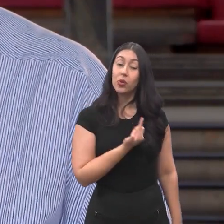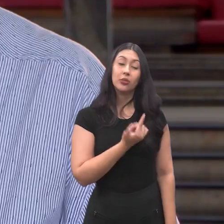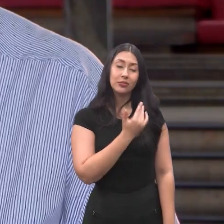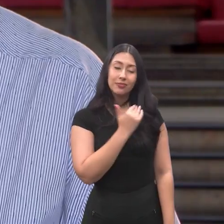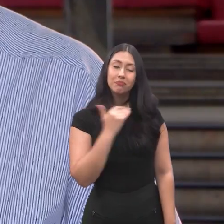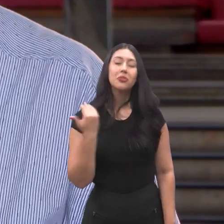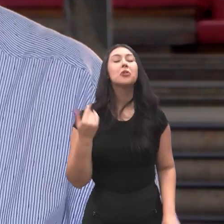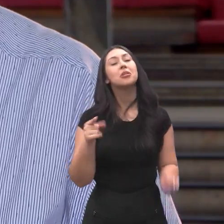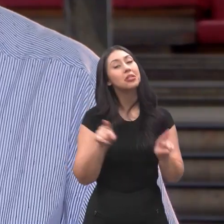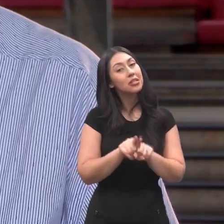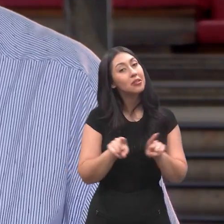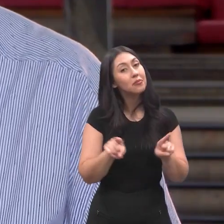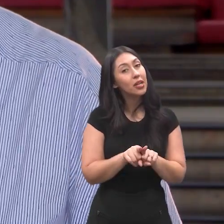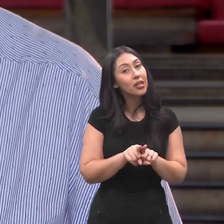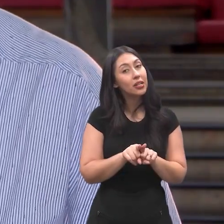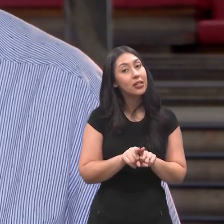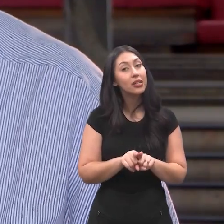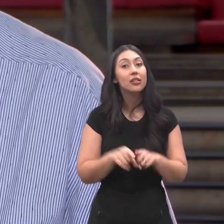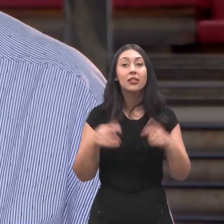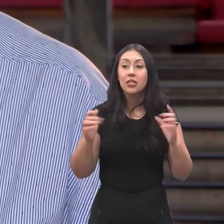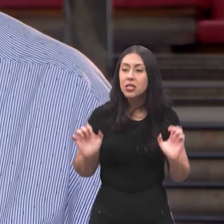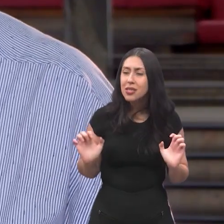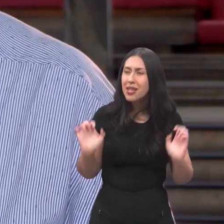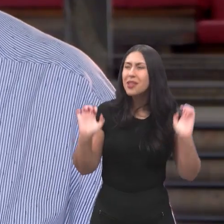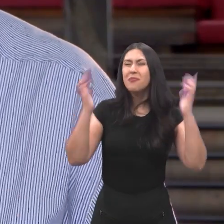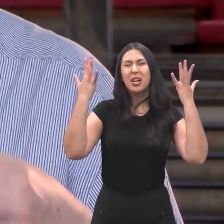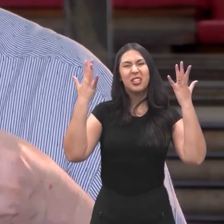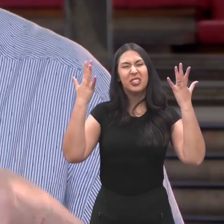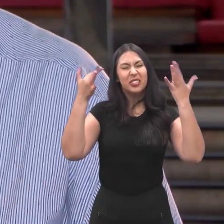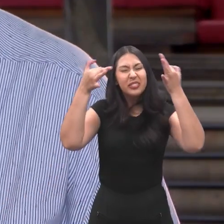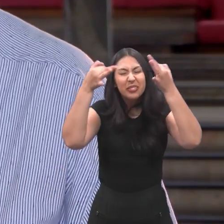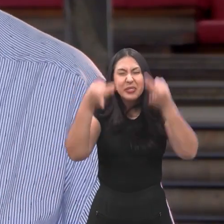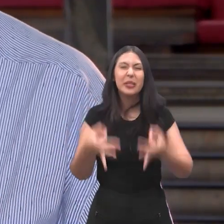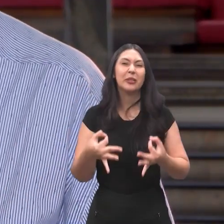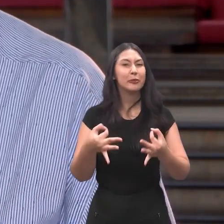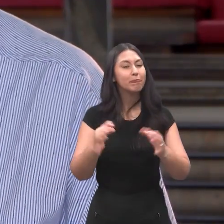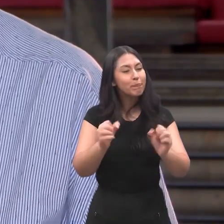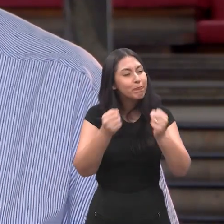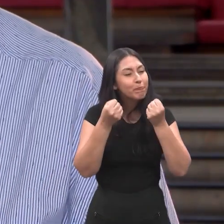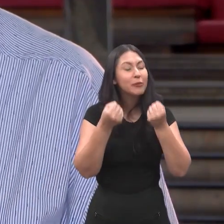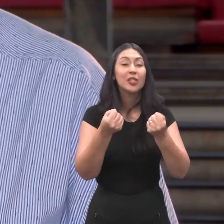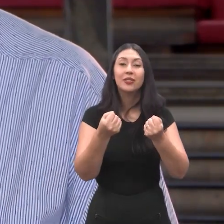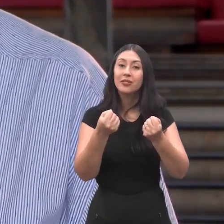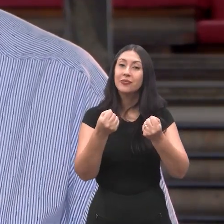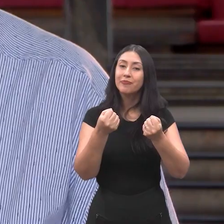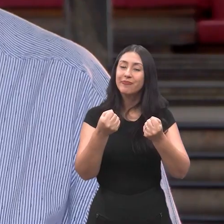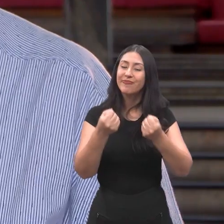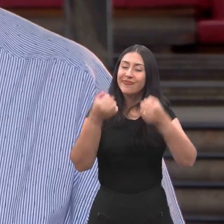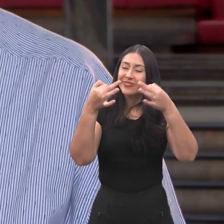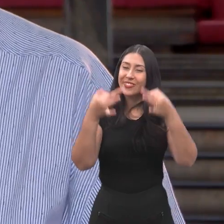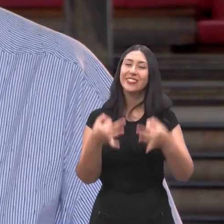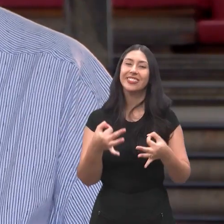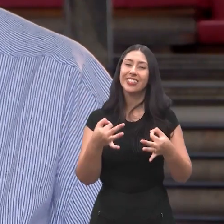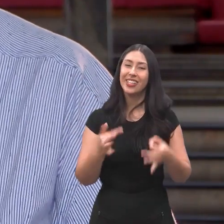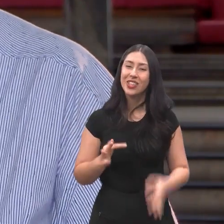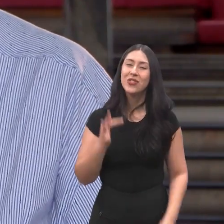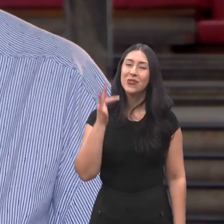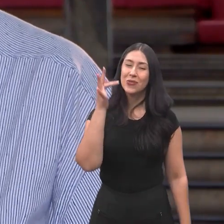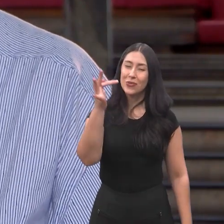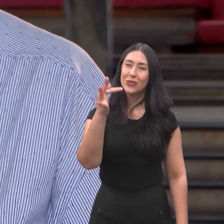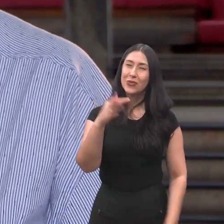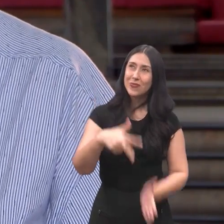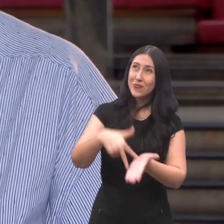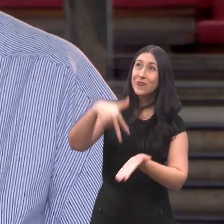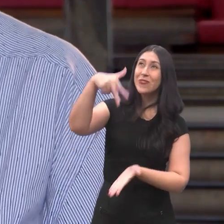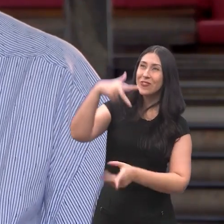vez também. E se nós celebramos a vida toda de maneira fecunda a Semana Santa, com certeza